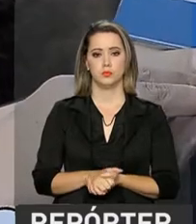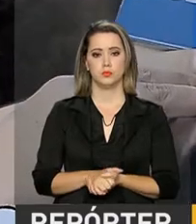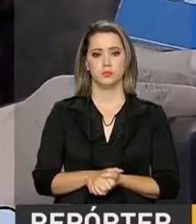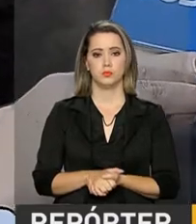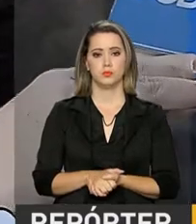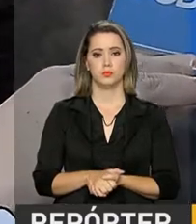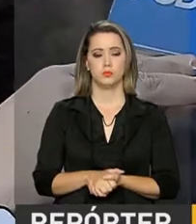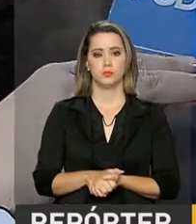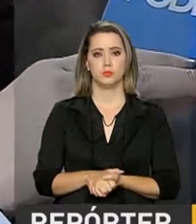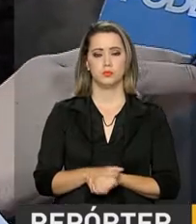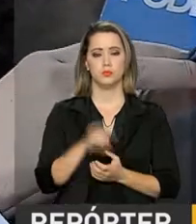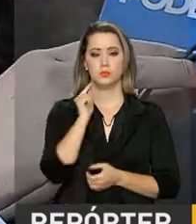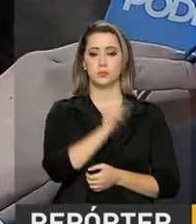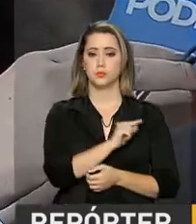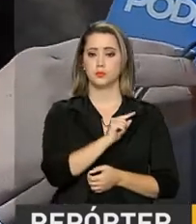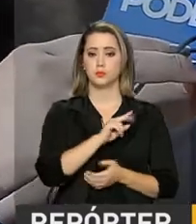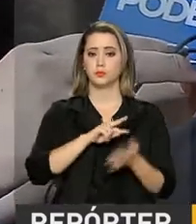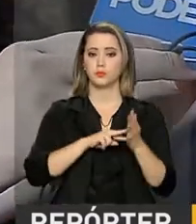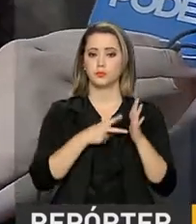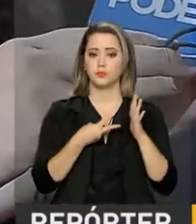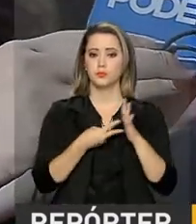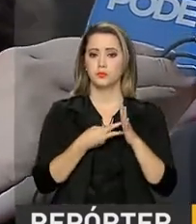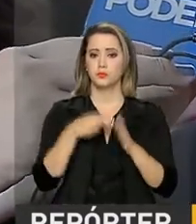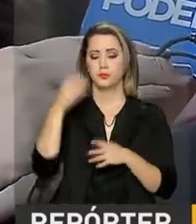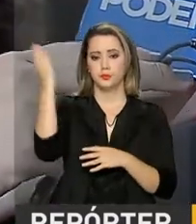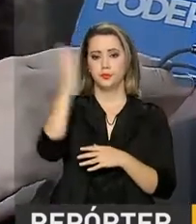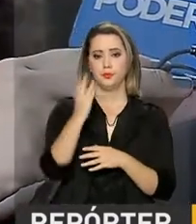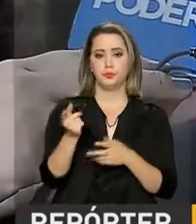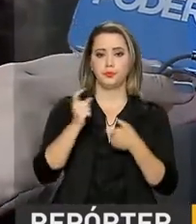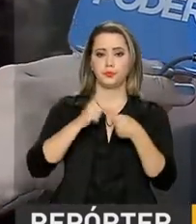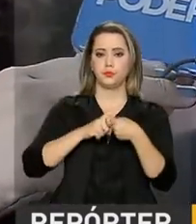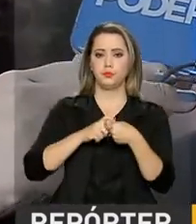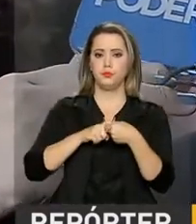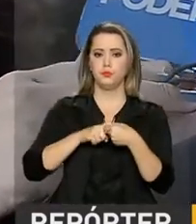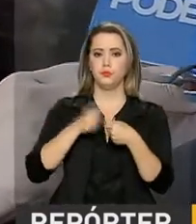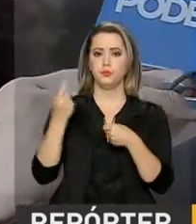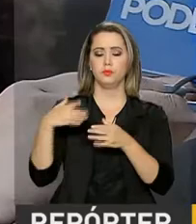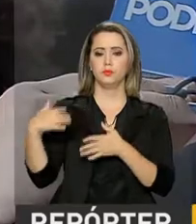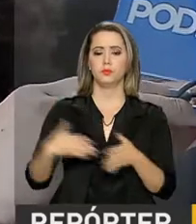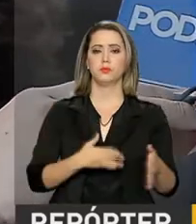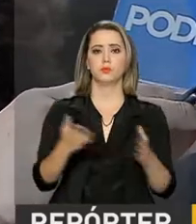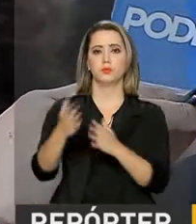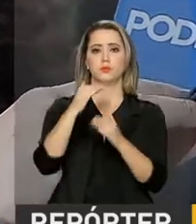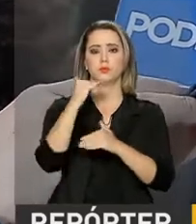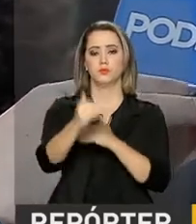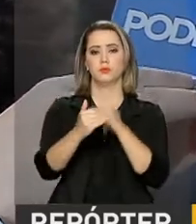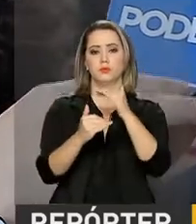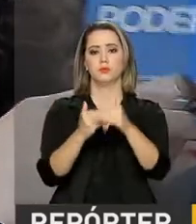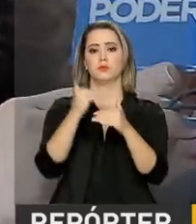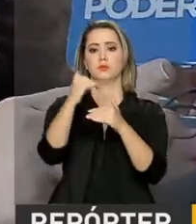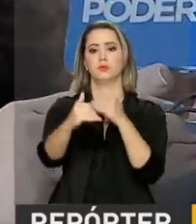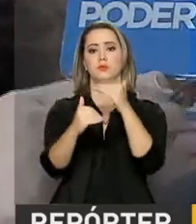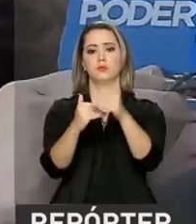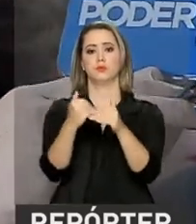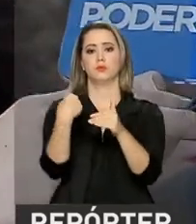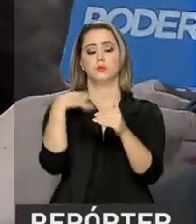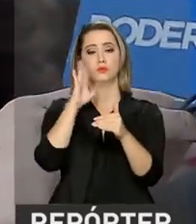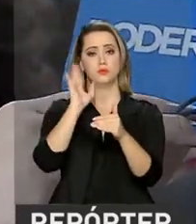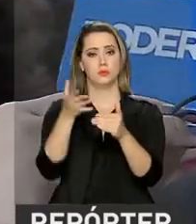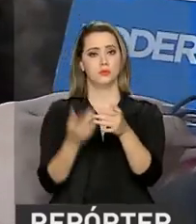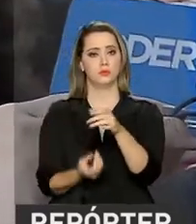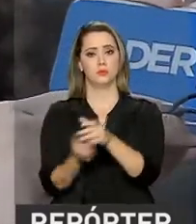que o brasil de fato retornou à rota de crescimento e já criou